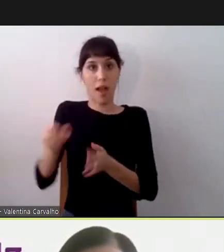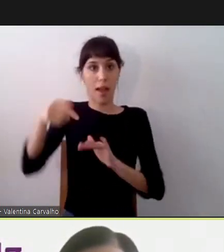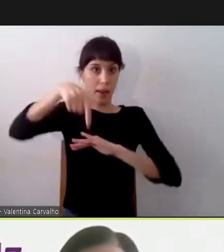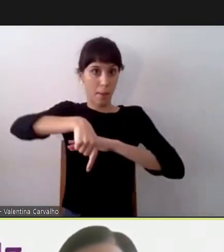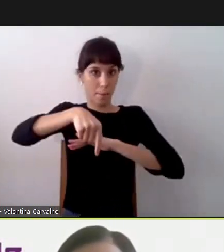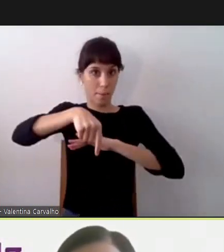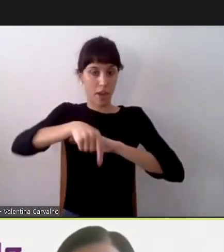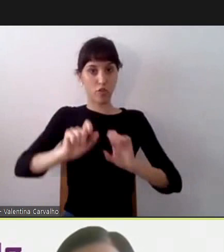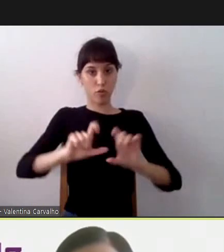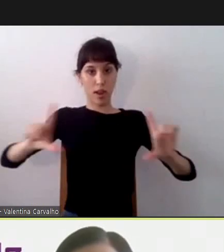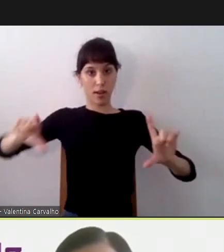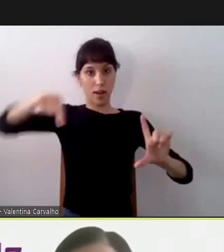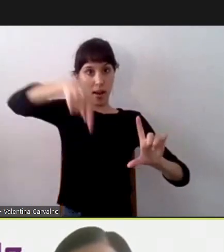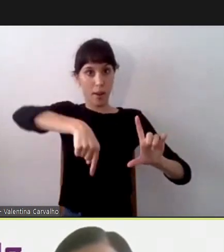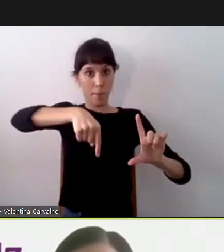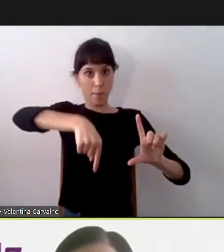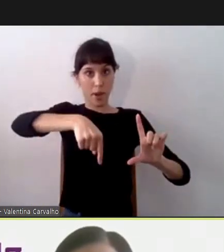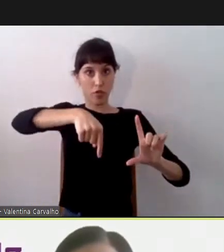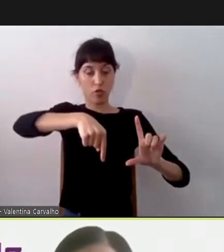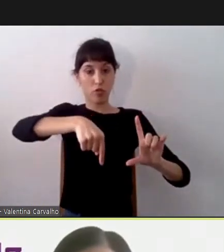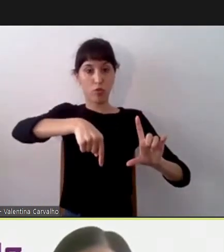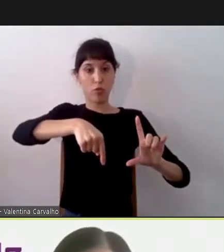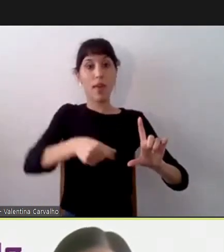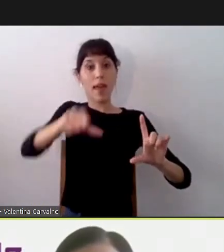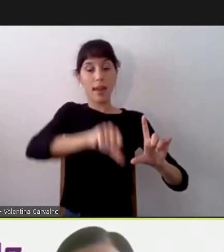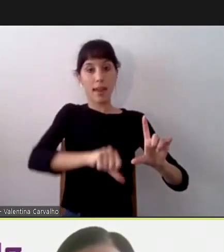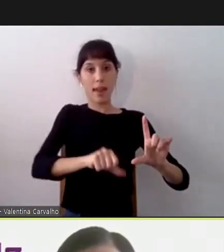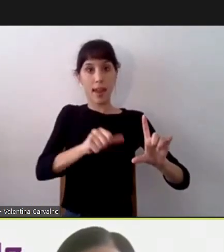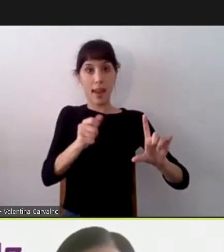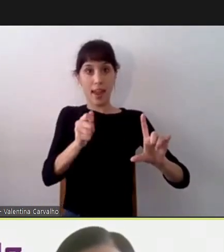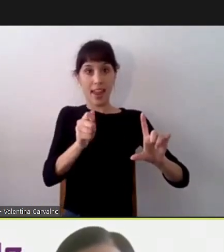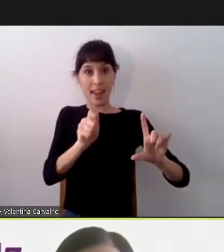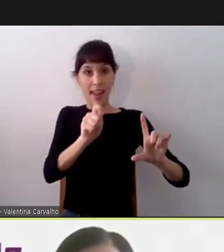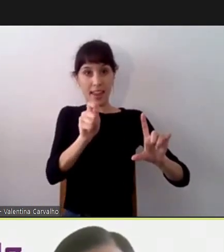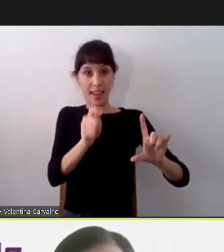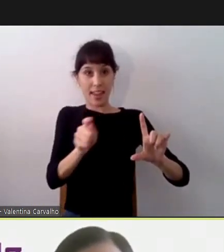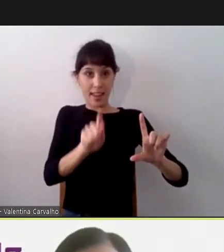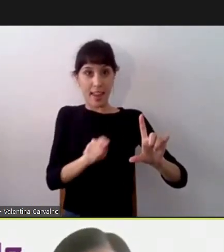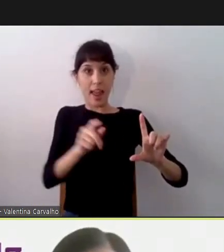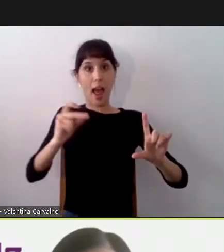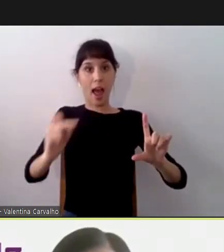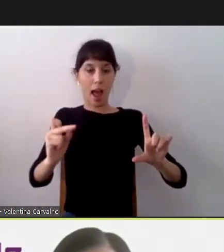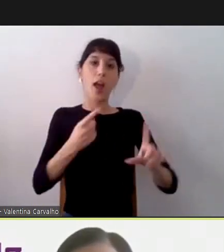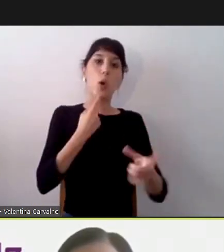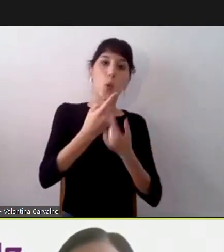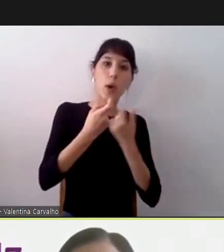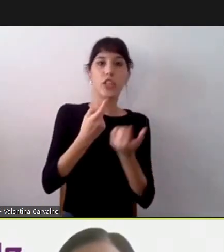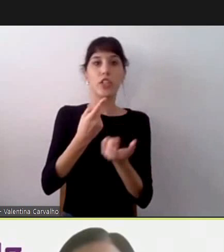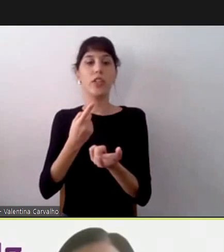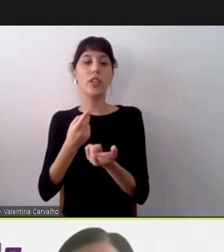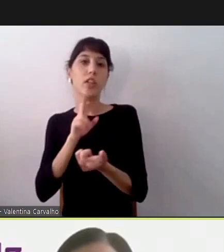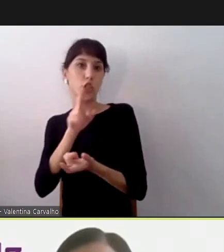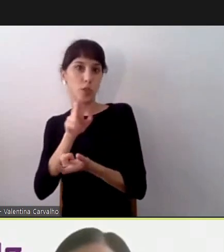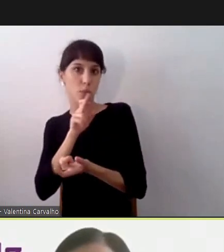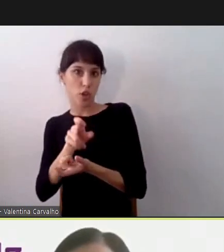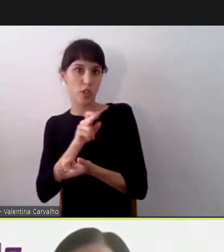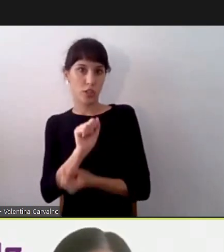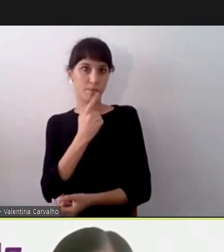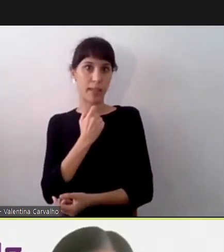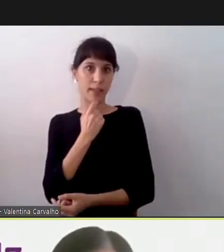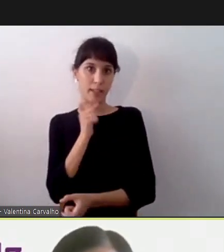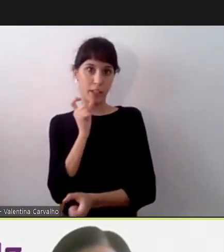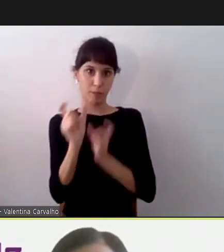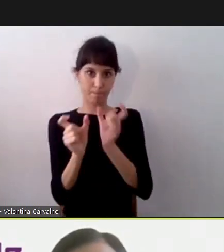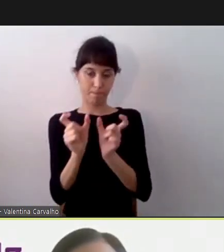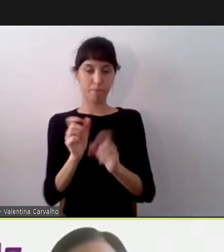no ecrã e indicada por QIA, do inglês Question and Answers. Passo a